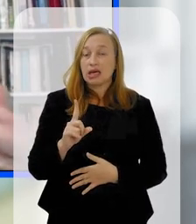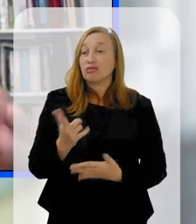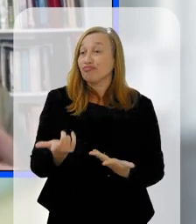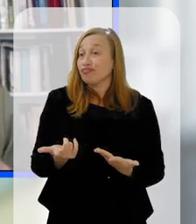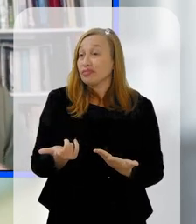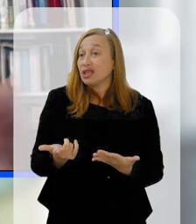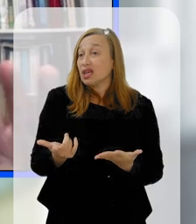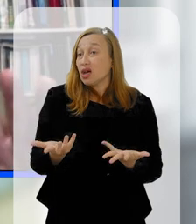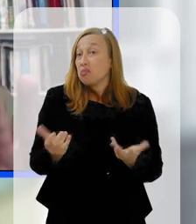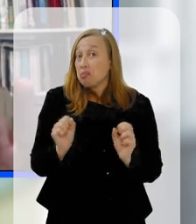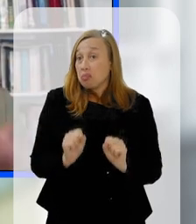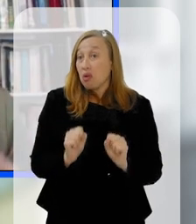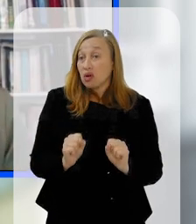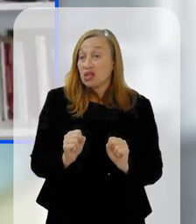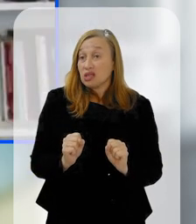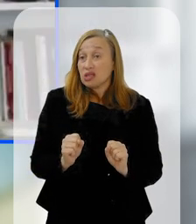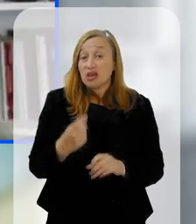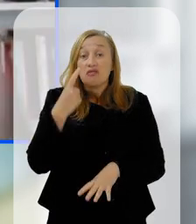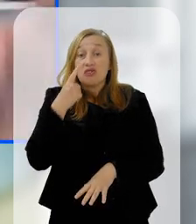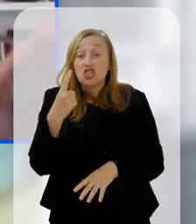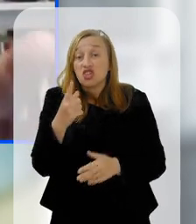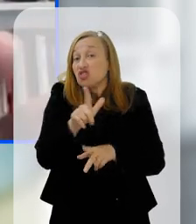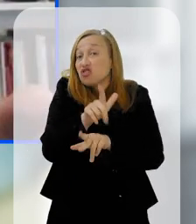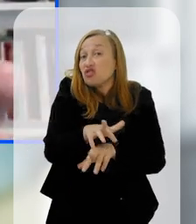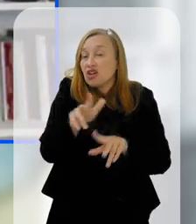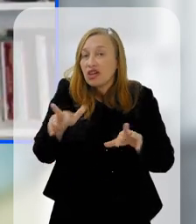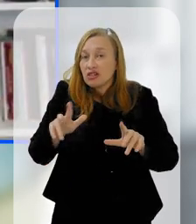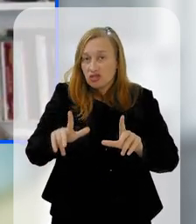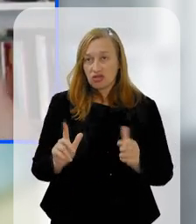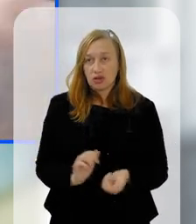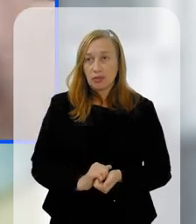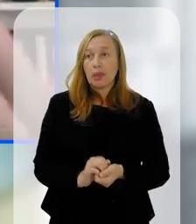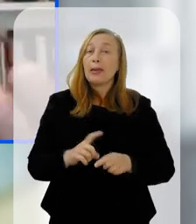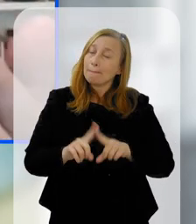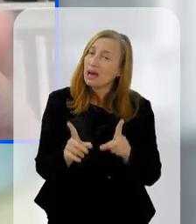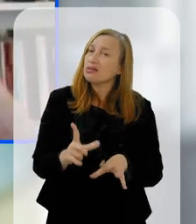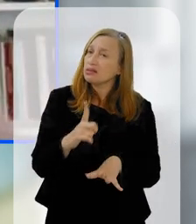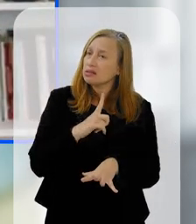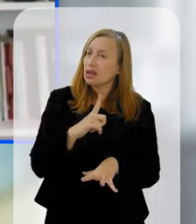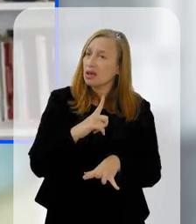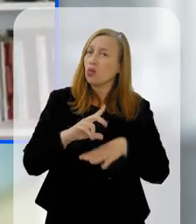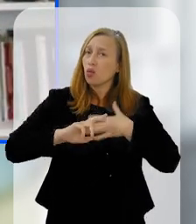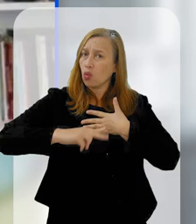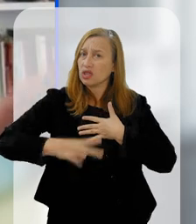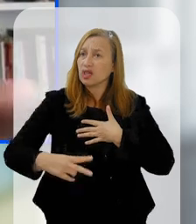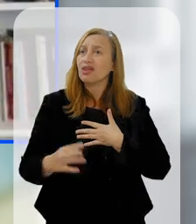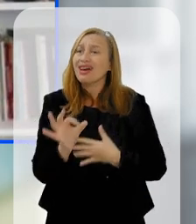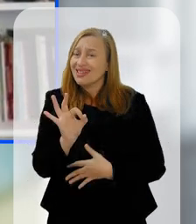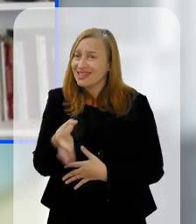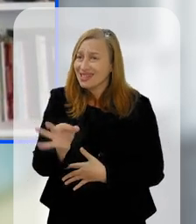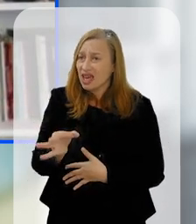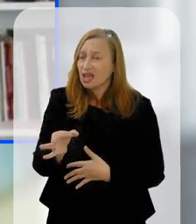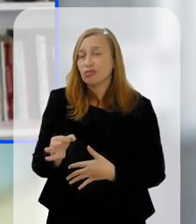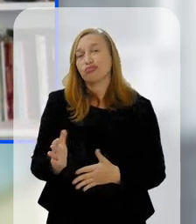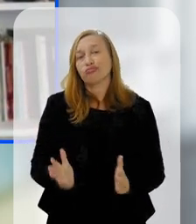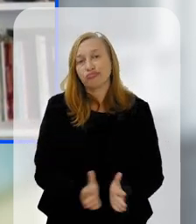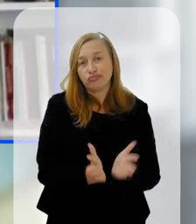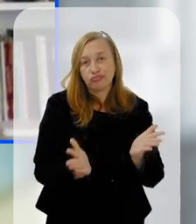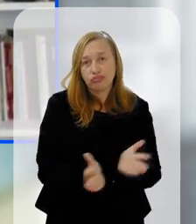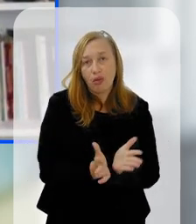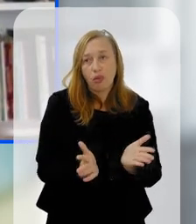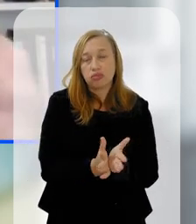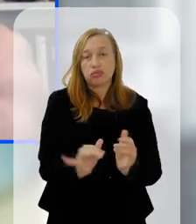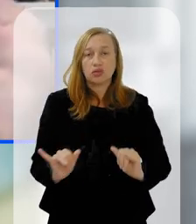e as consequências elas podem ser sentidas de diferentes maneiras, mas elas têm consequências. E claro, os